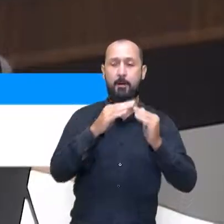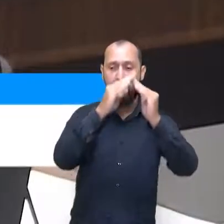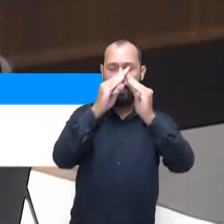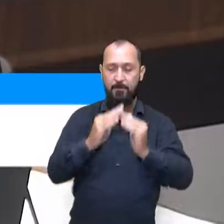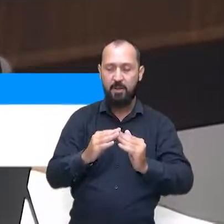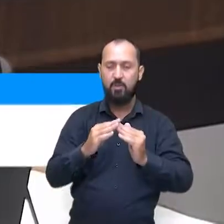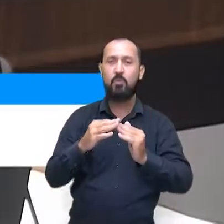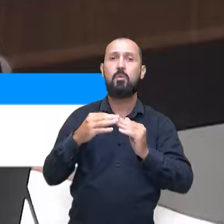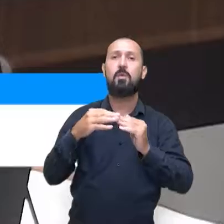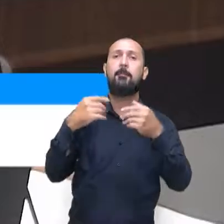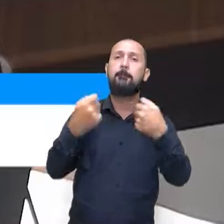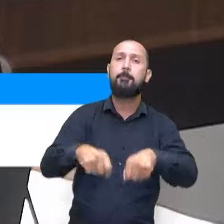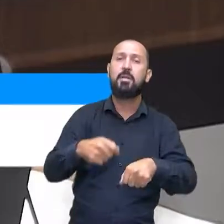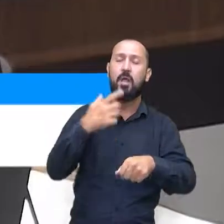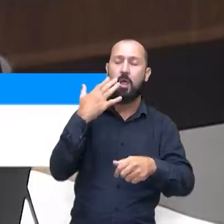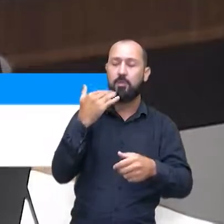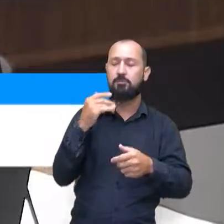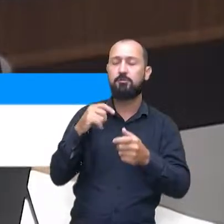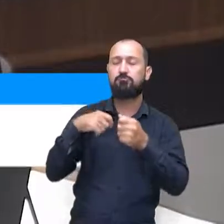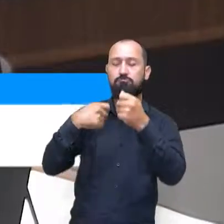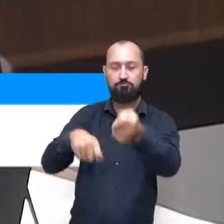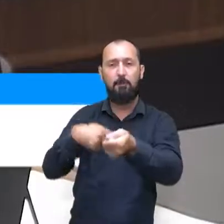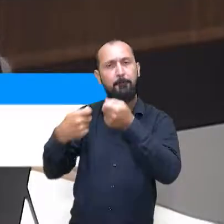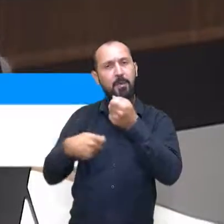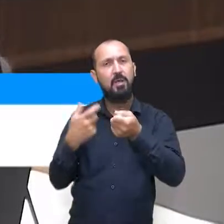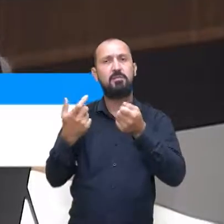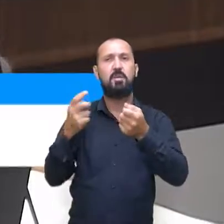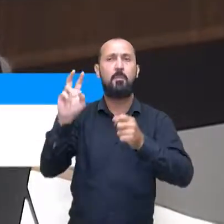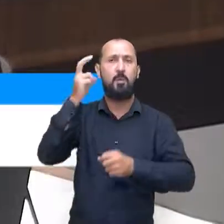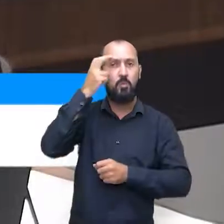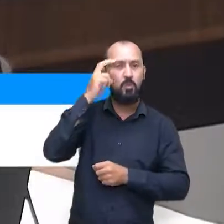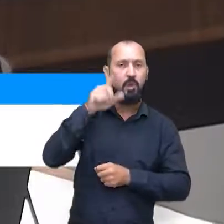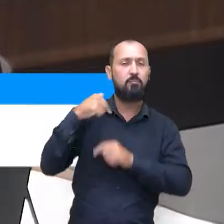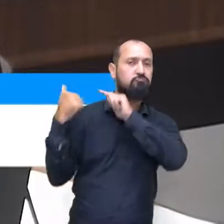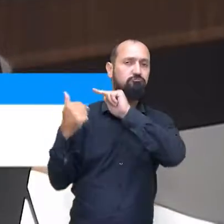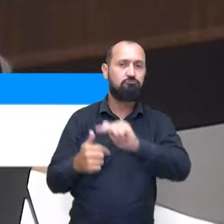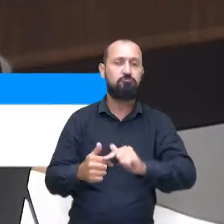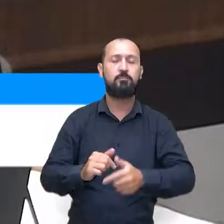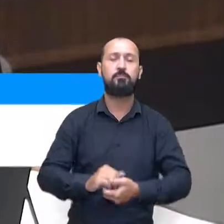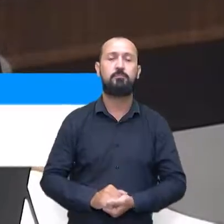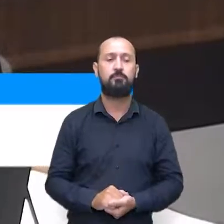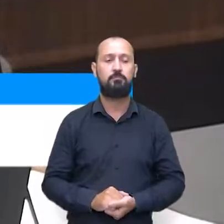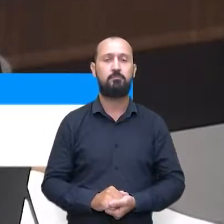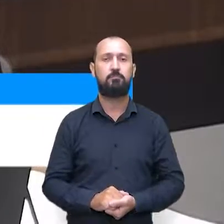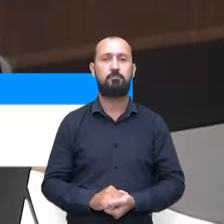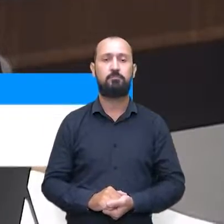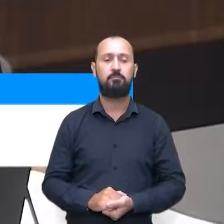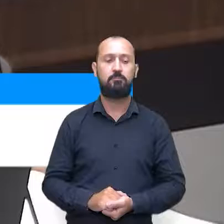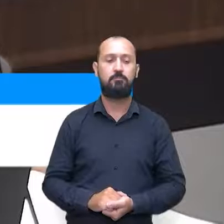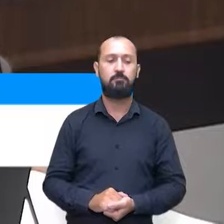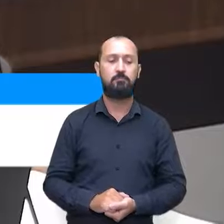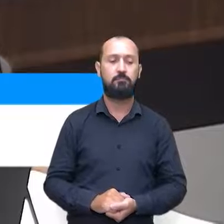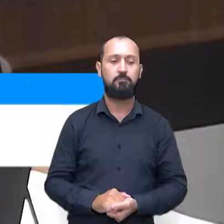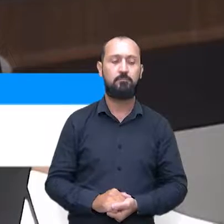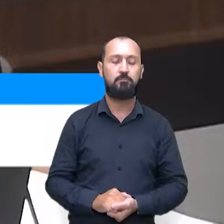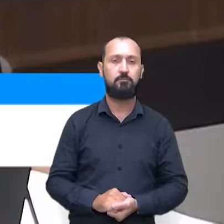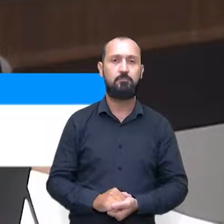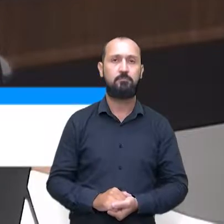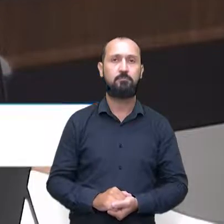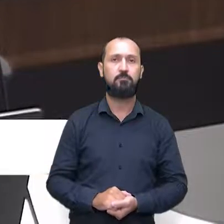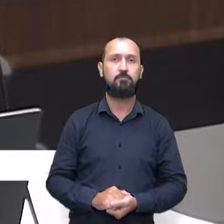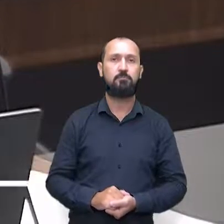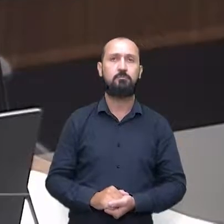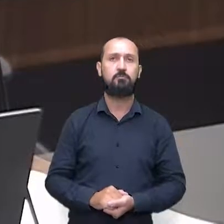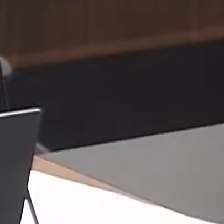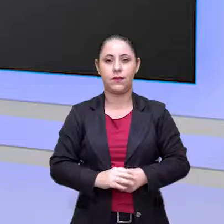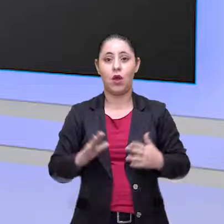pela preservação, mas também a subsistência, como você falou, são os ribeirinhos que dependem daquela pesca e é, culturalmente falando,